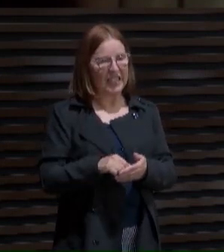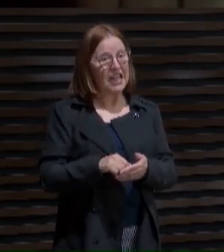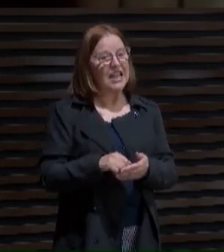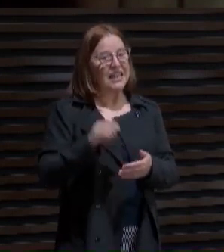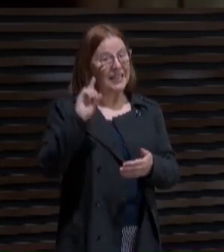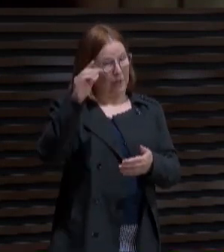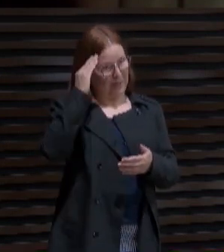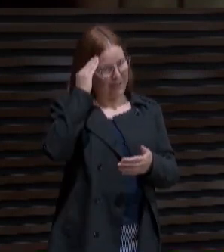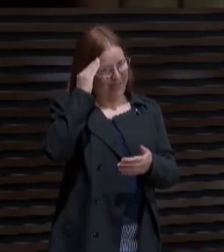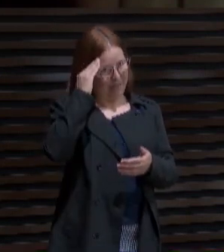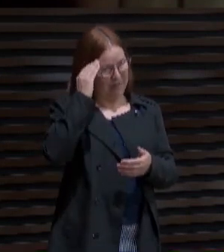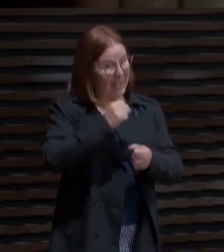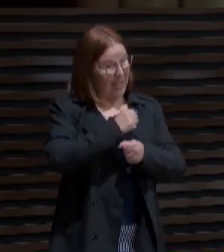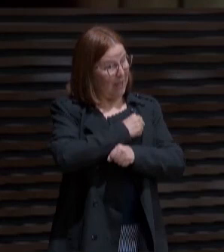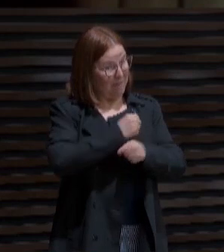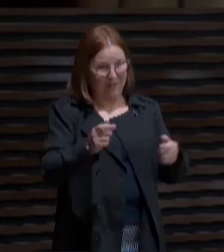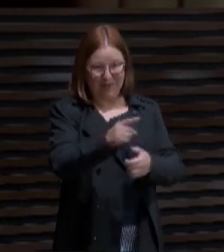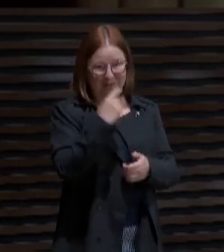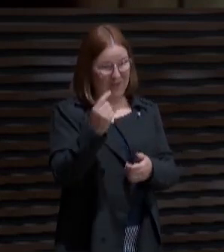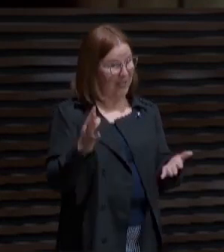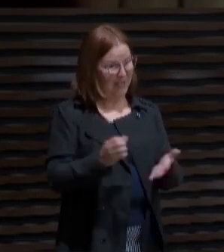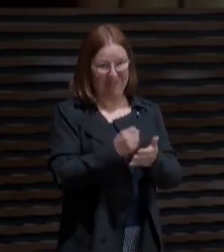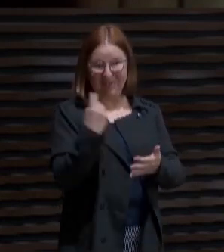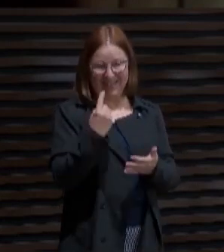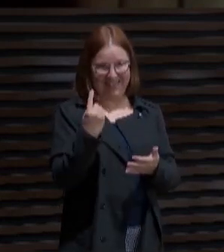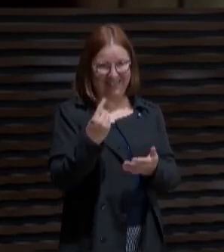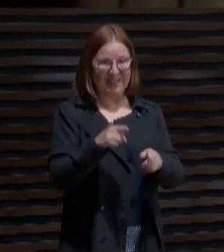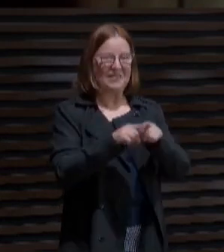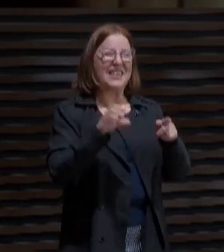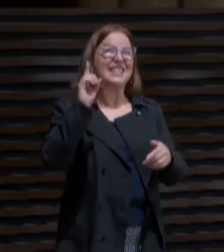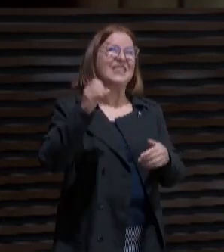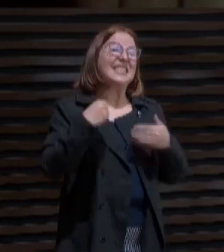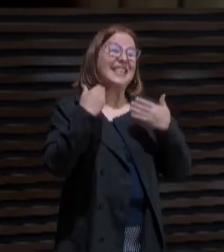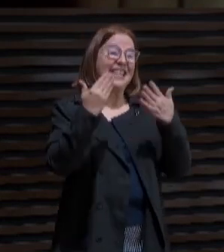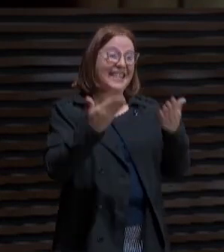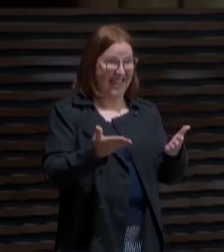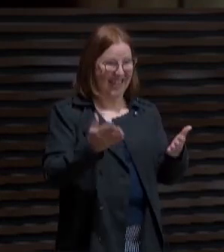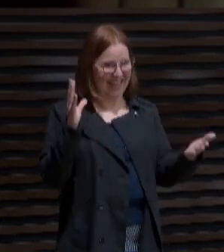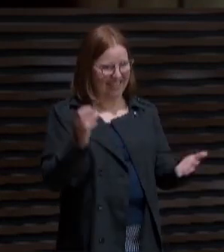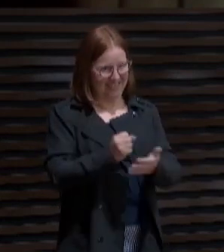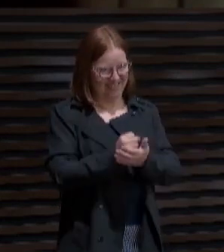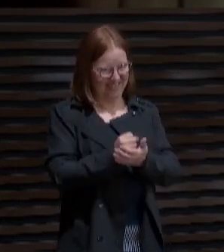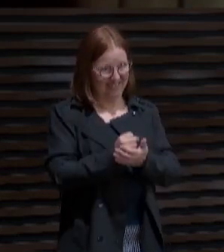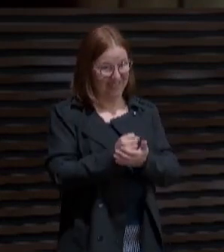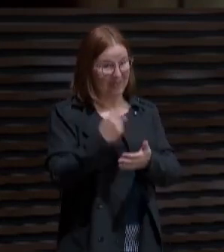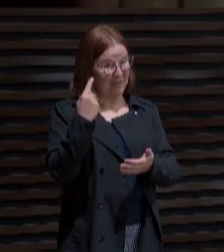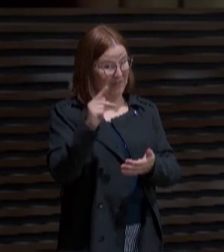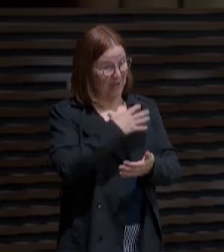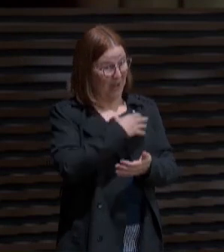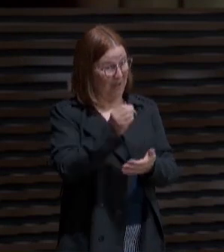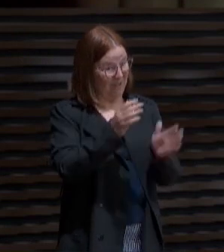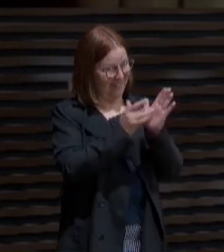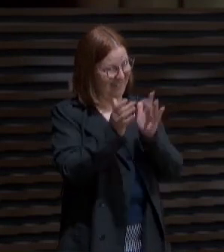e provisiona. Só que Ele provisiona com a vida do Filho dele. É o Filho dele, do próprio Deus,